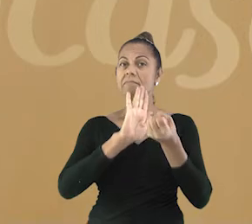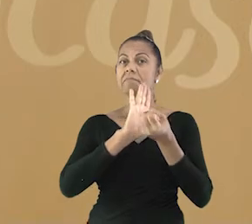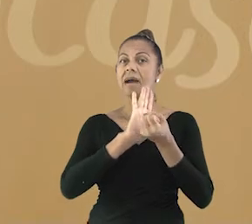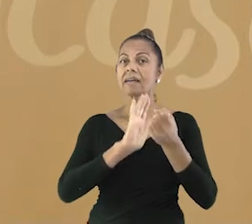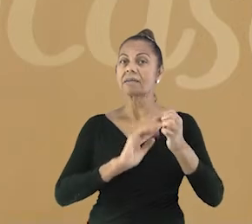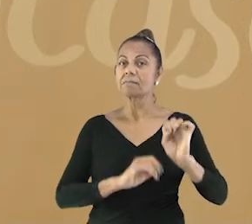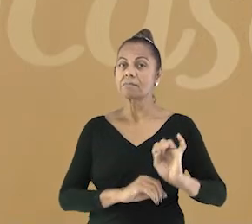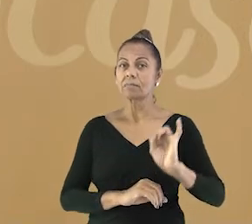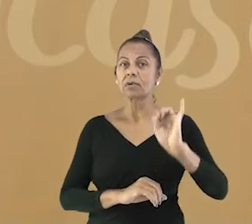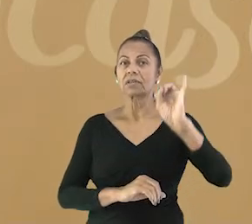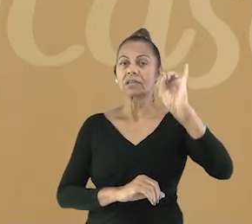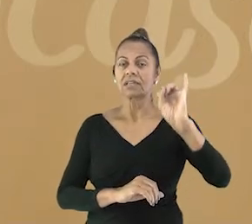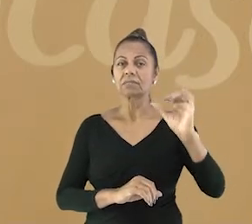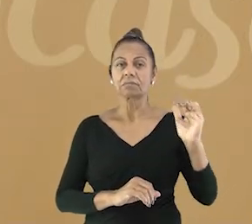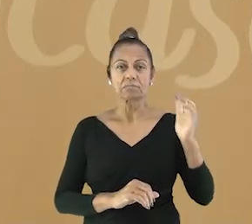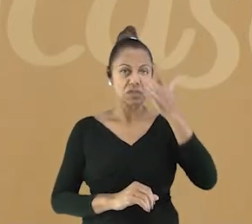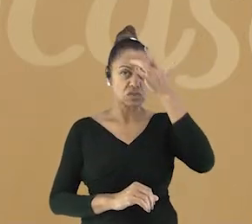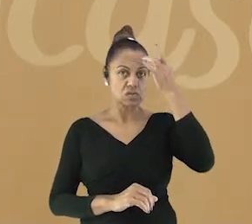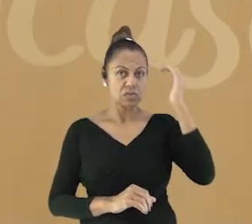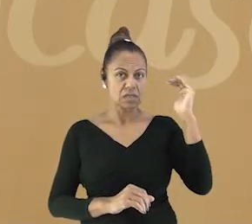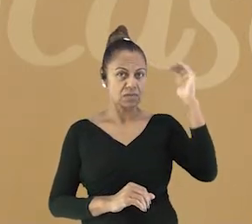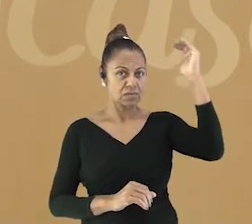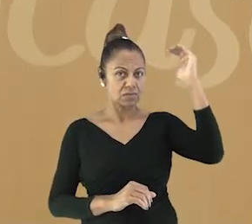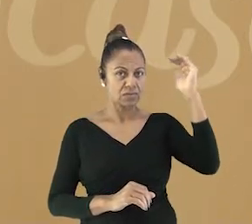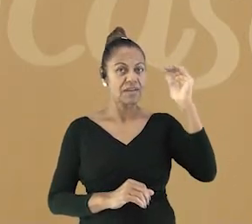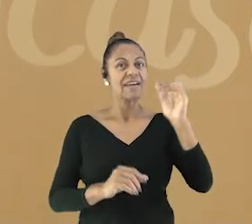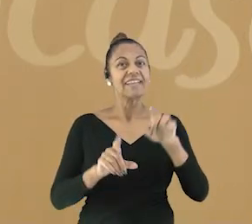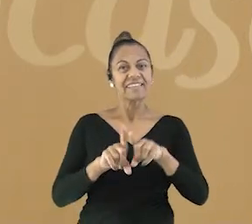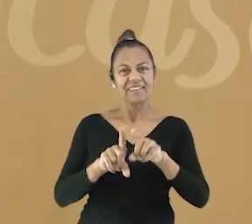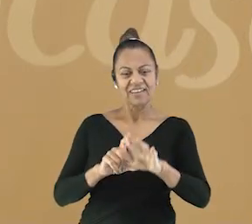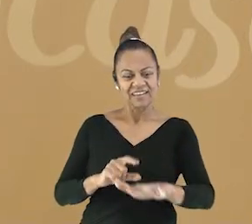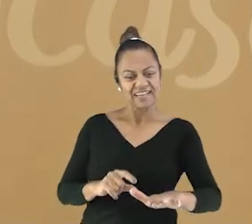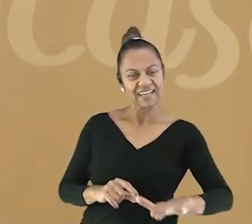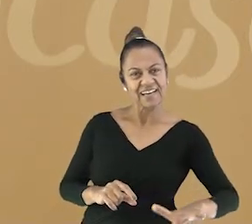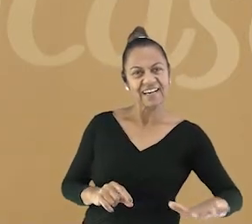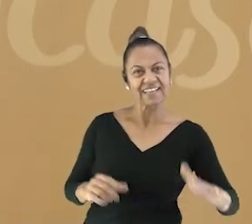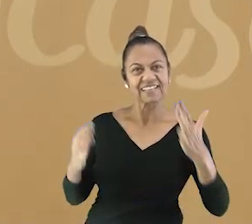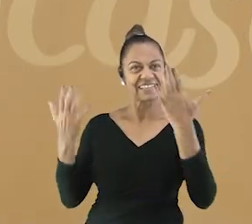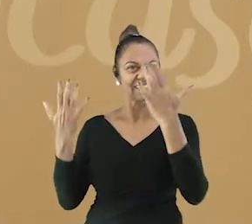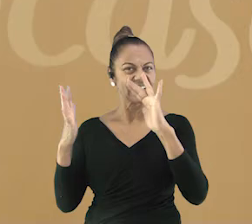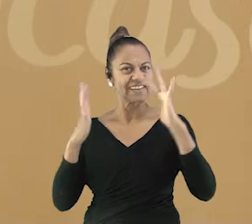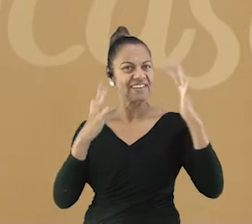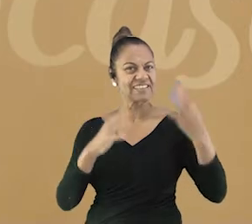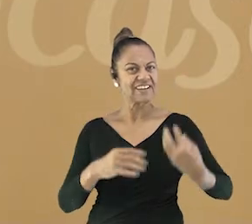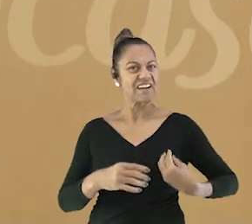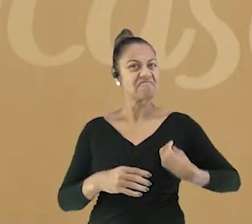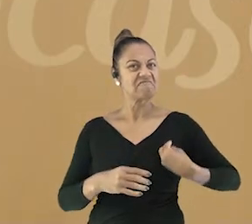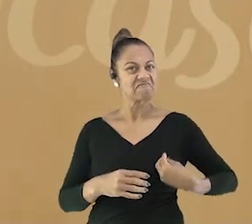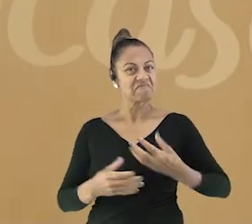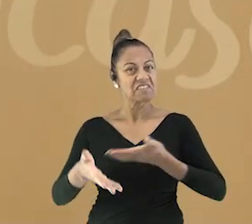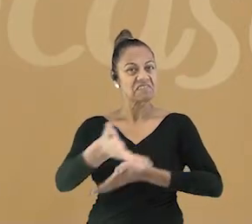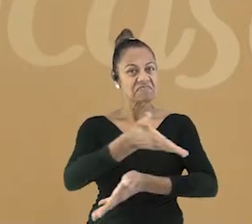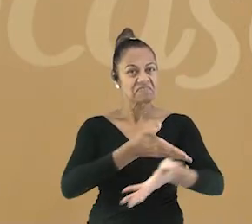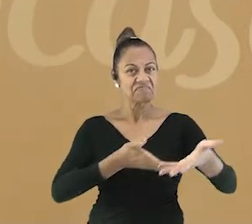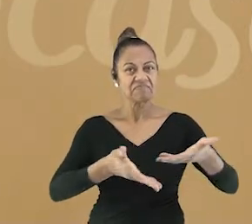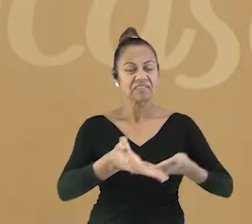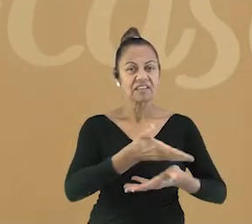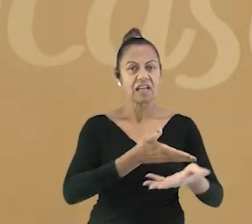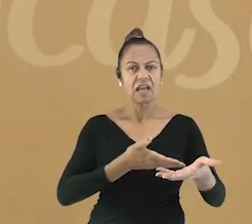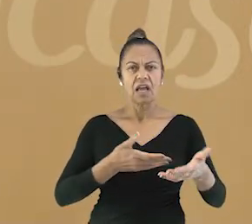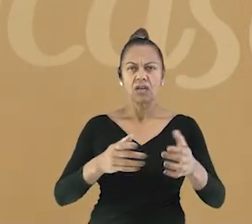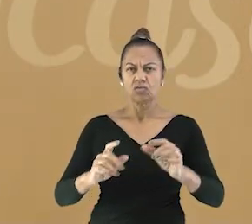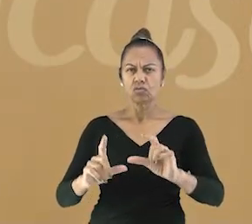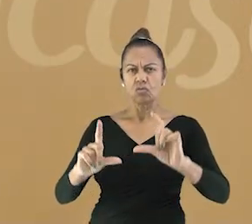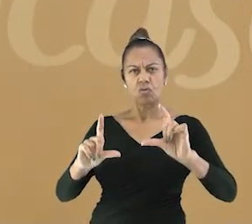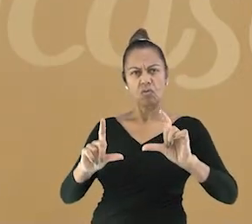vamos conhecer é o casamento pomerano. Um tradicional casamento pomerano é uma marca